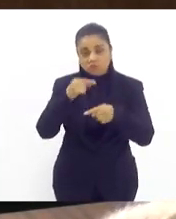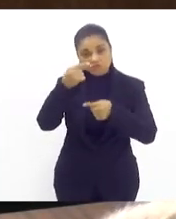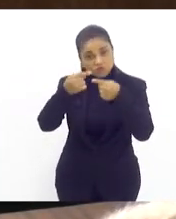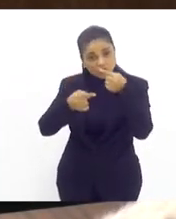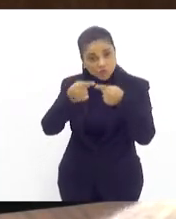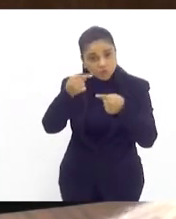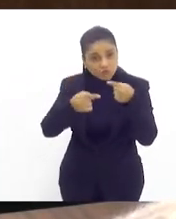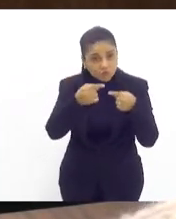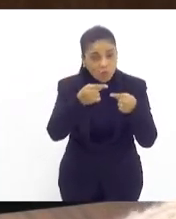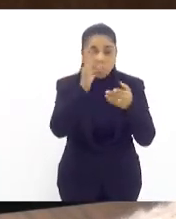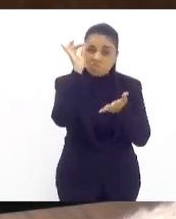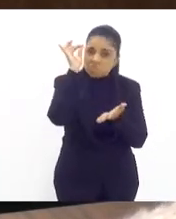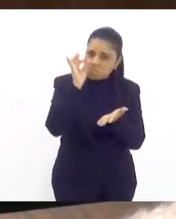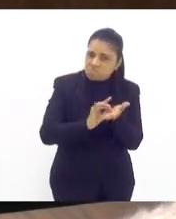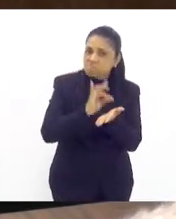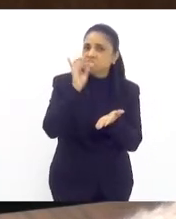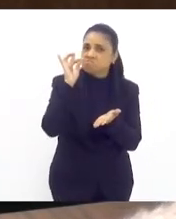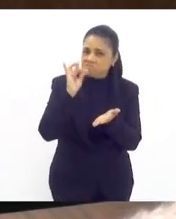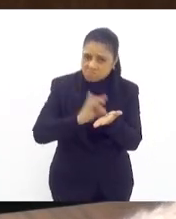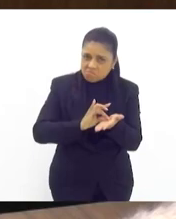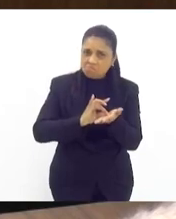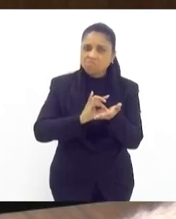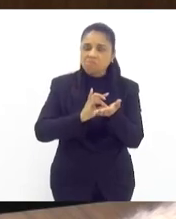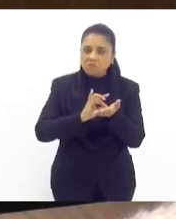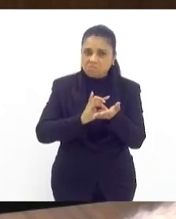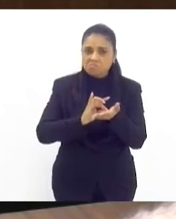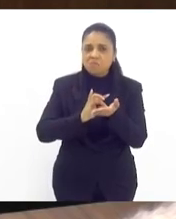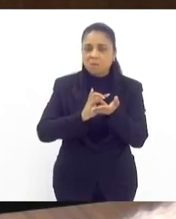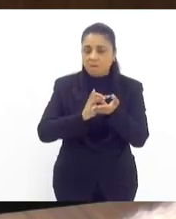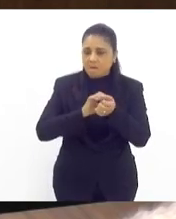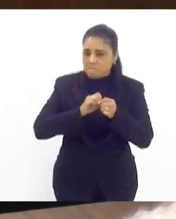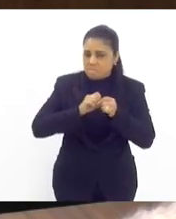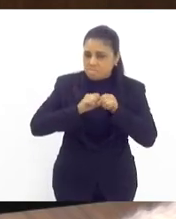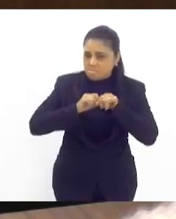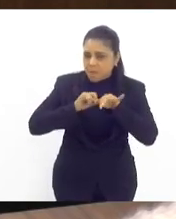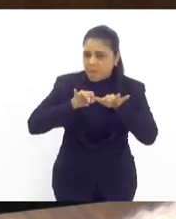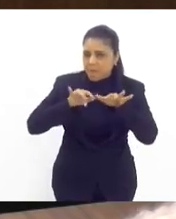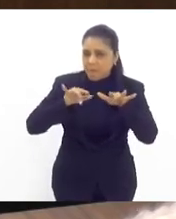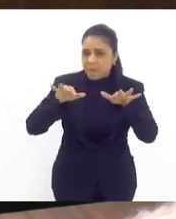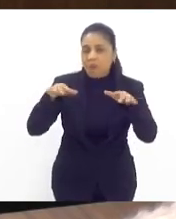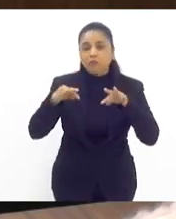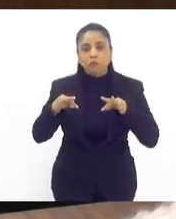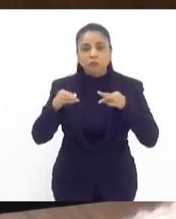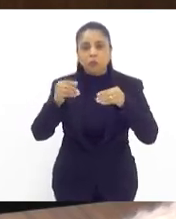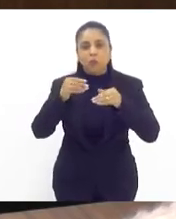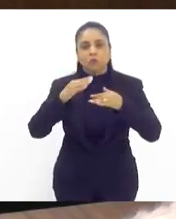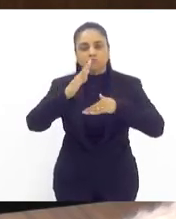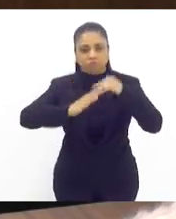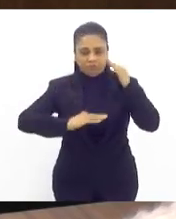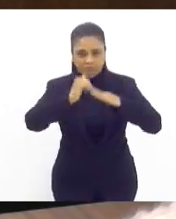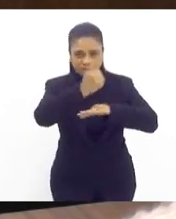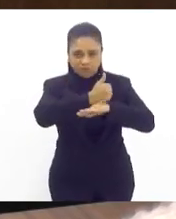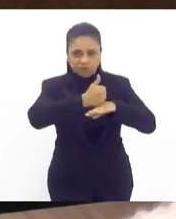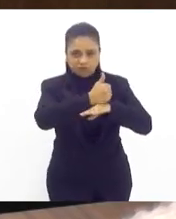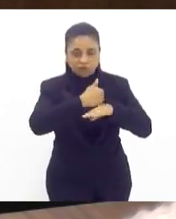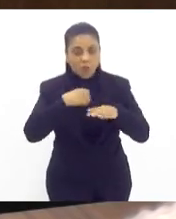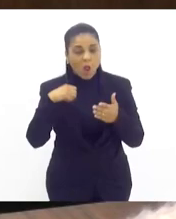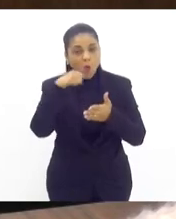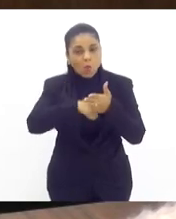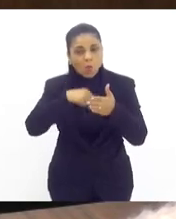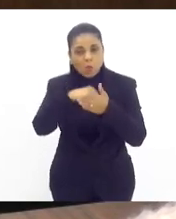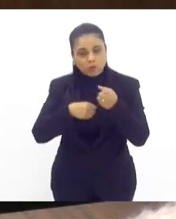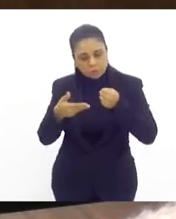essas muito legítimas ela possa se estender para todas as categorias a luta pelo piso ela é uma luta